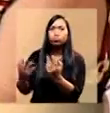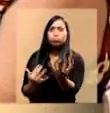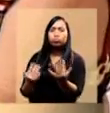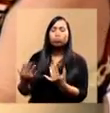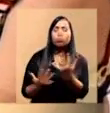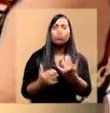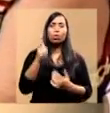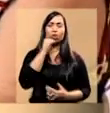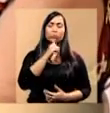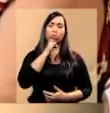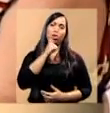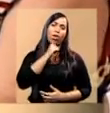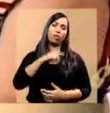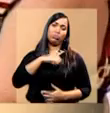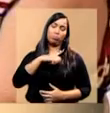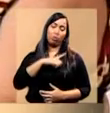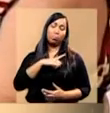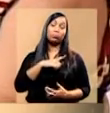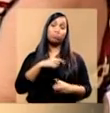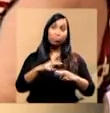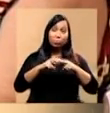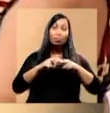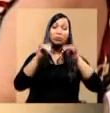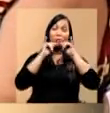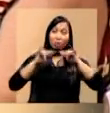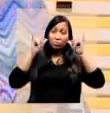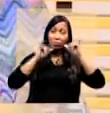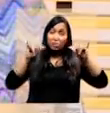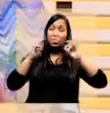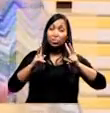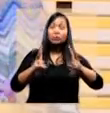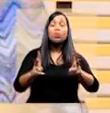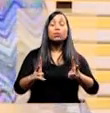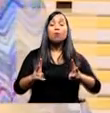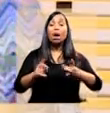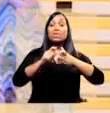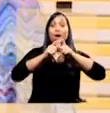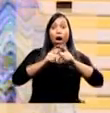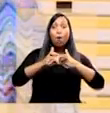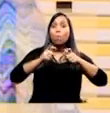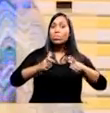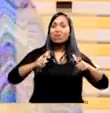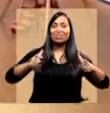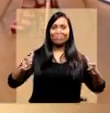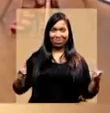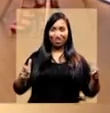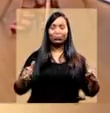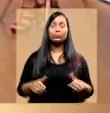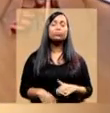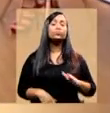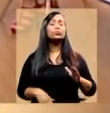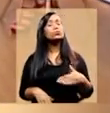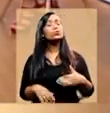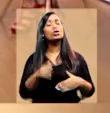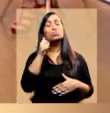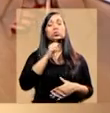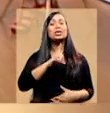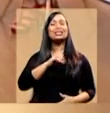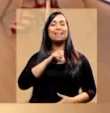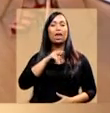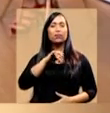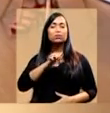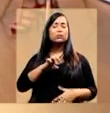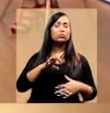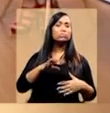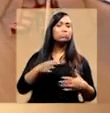dia a dia, né, Dálice? A partir dessa informação constante, a demanda vai aumentando muito. Doutora Dálice, em